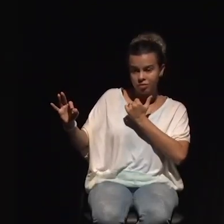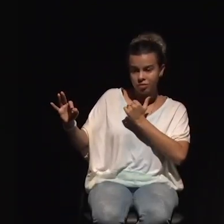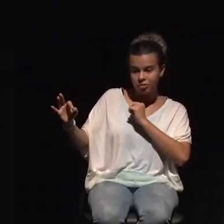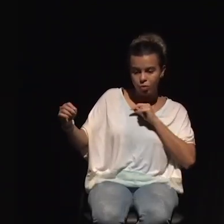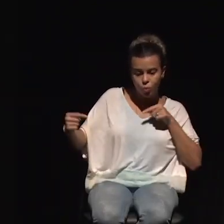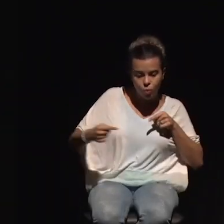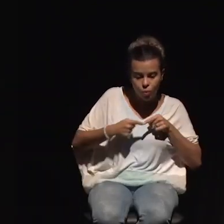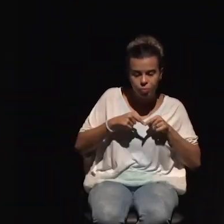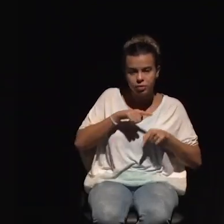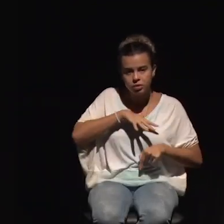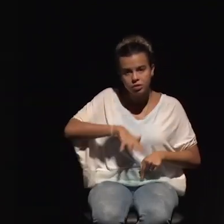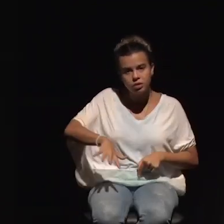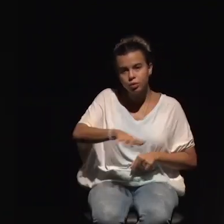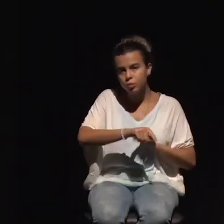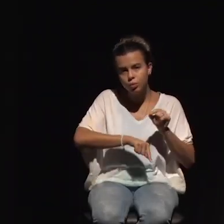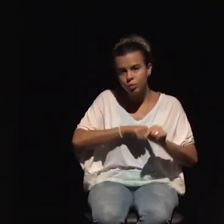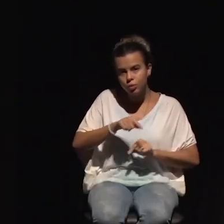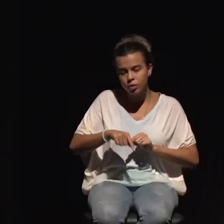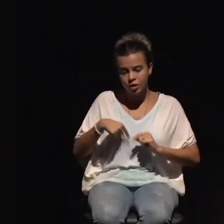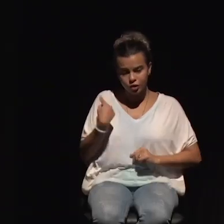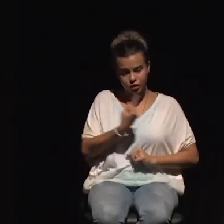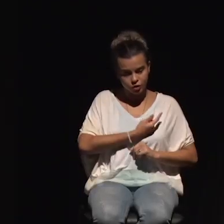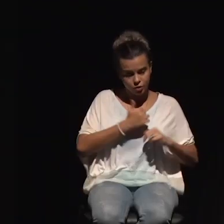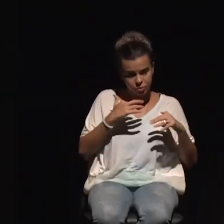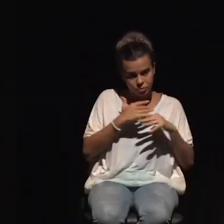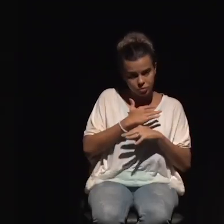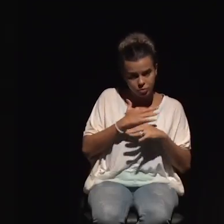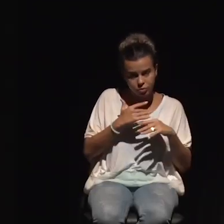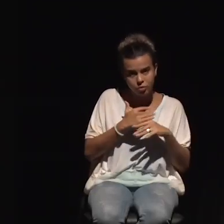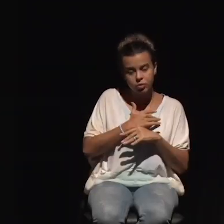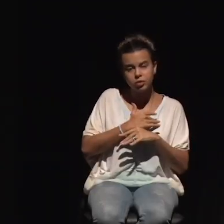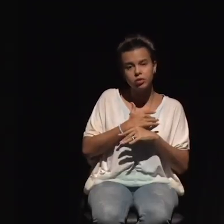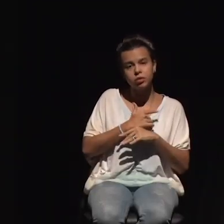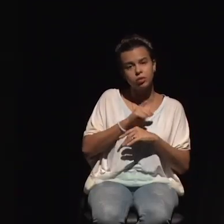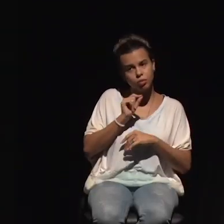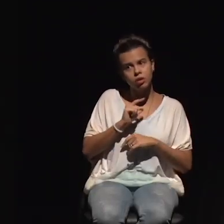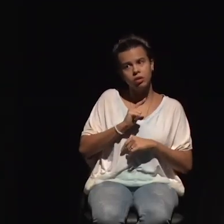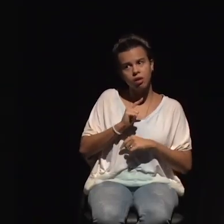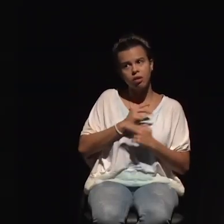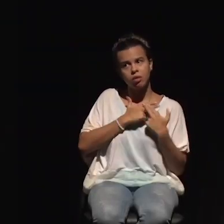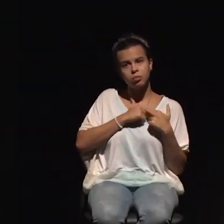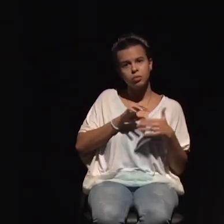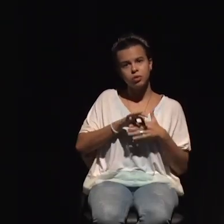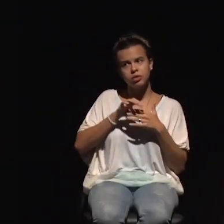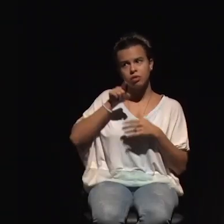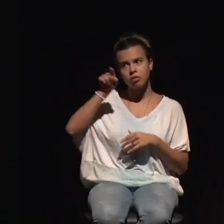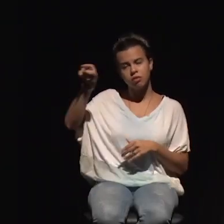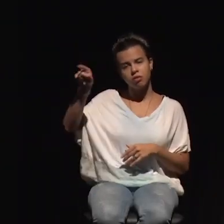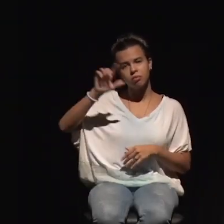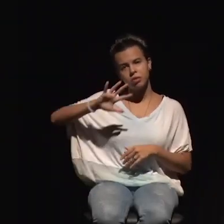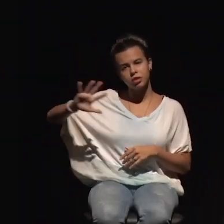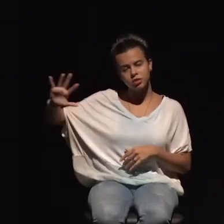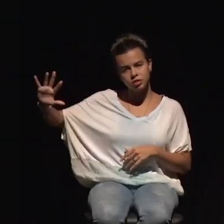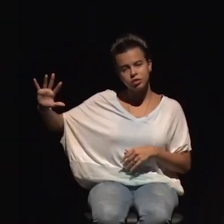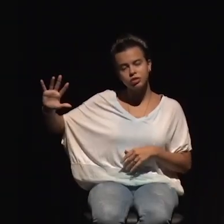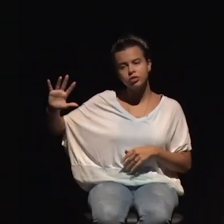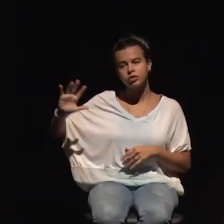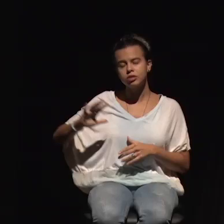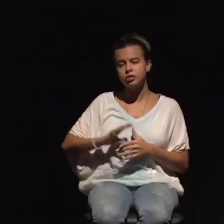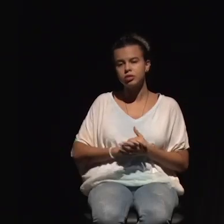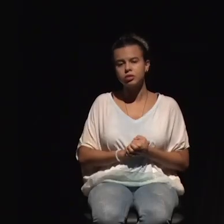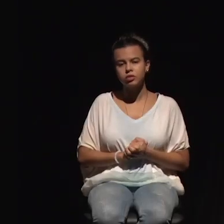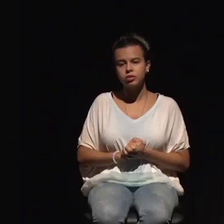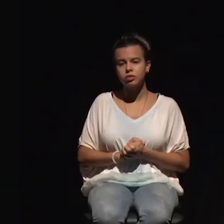é de que maneira que nós banos de alguma forma nos inserimos nessa paisagem ou até de alguma maneira é